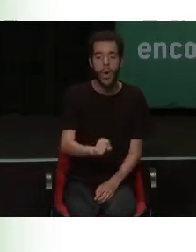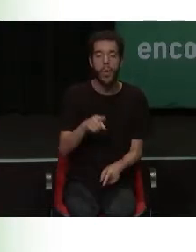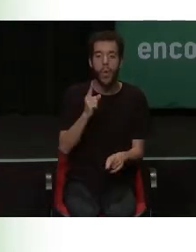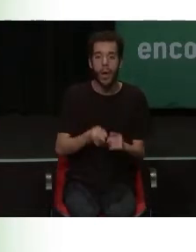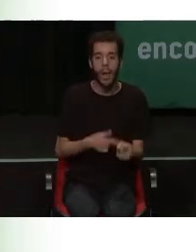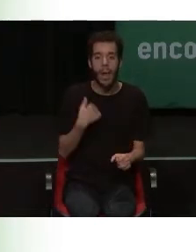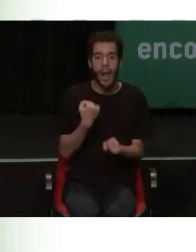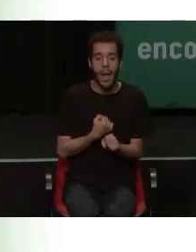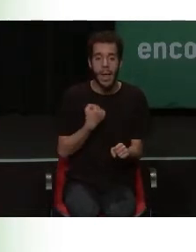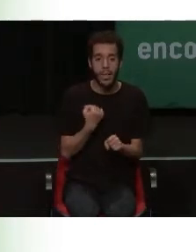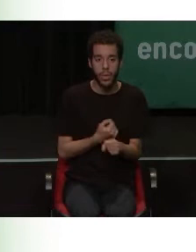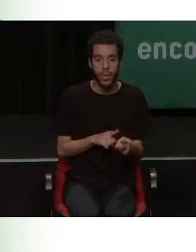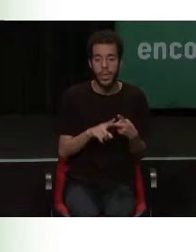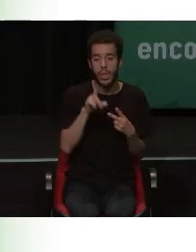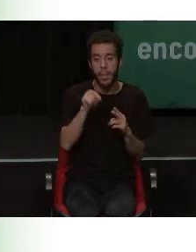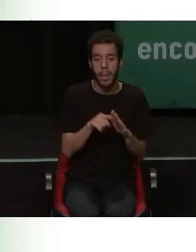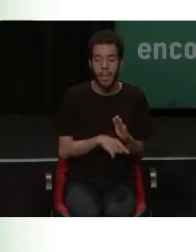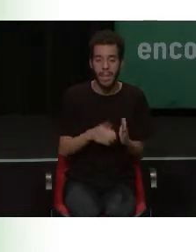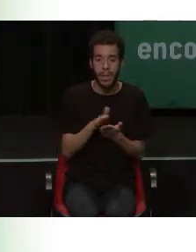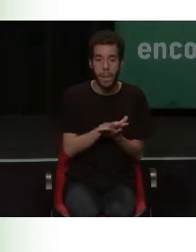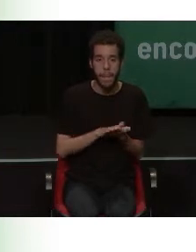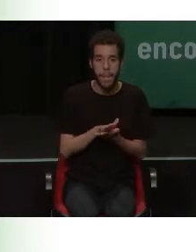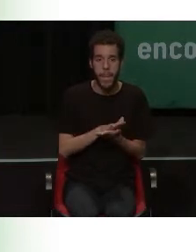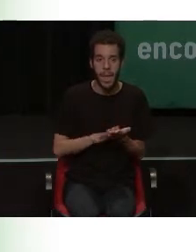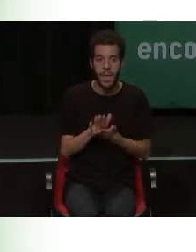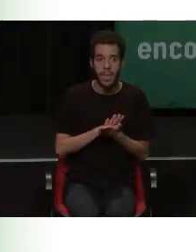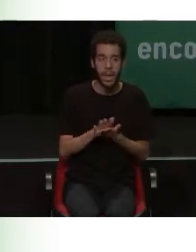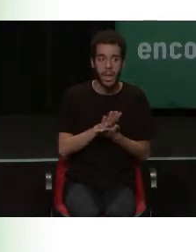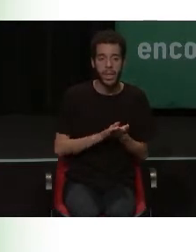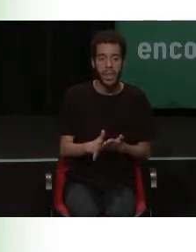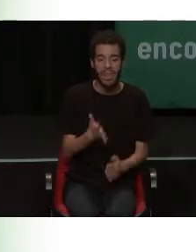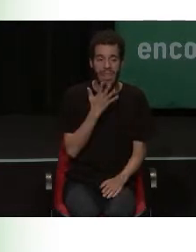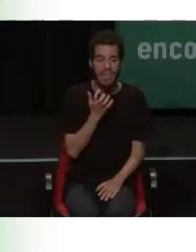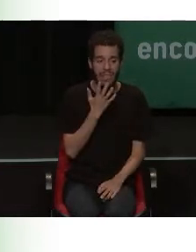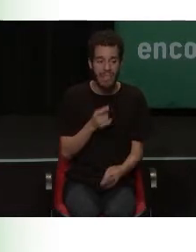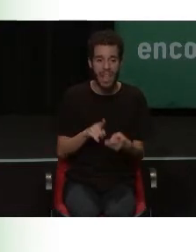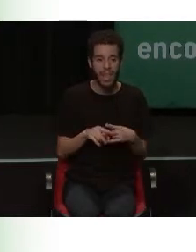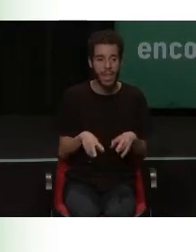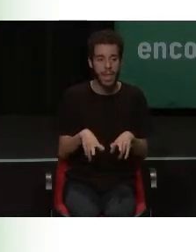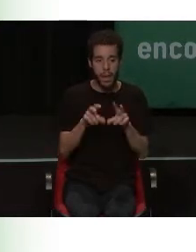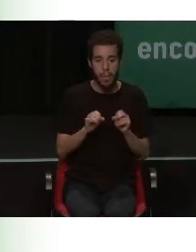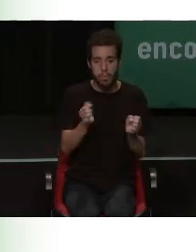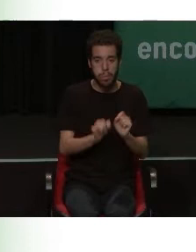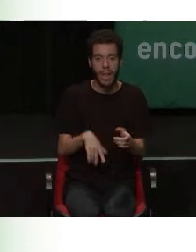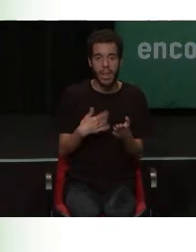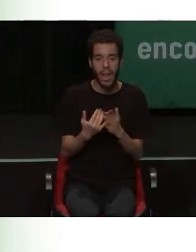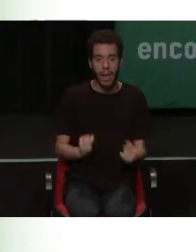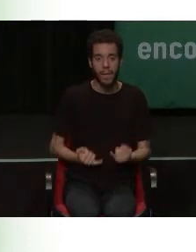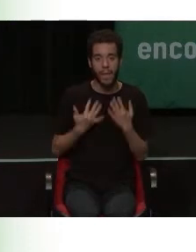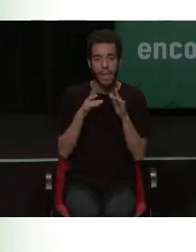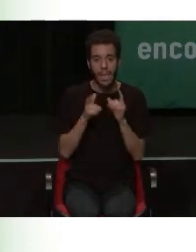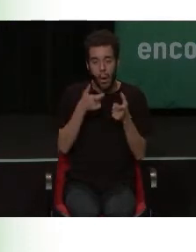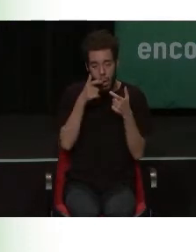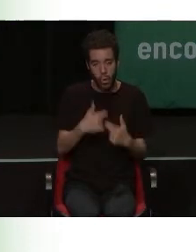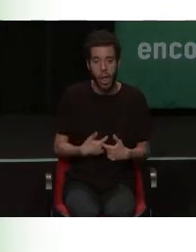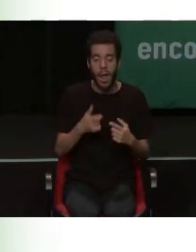ações e medidas básicas de prevenção, de higiene e de controle de infecção que se podem instituir